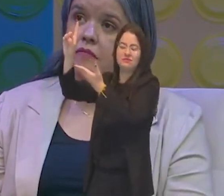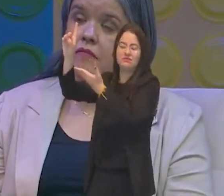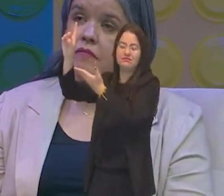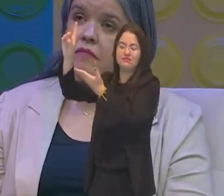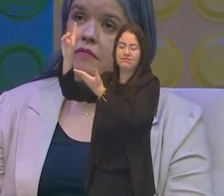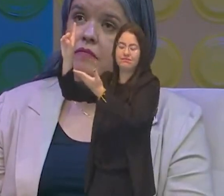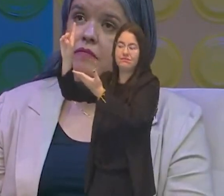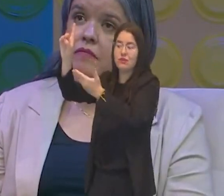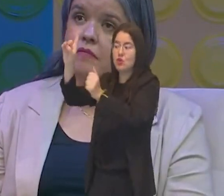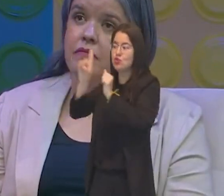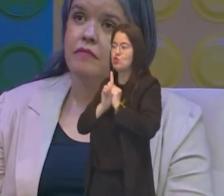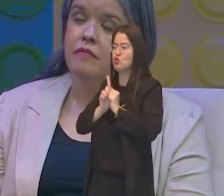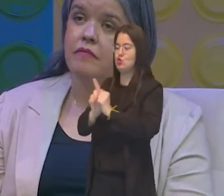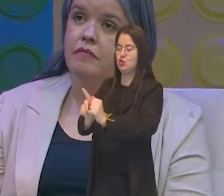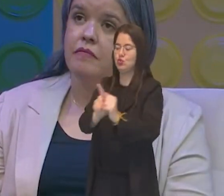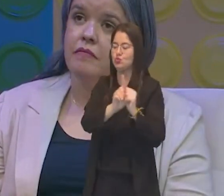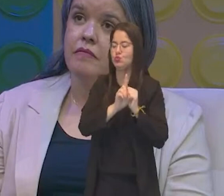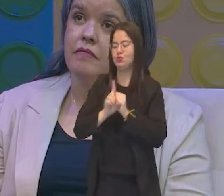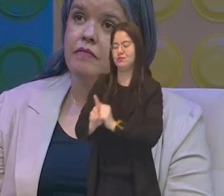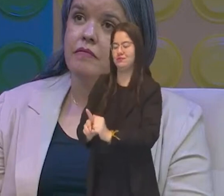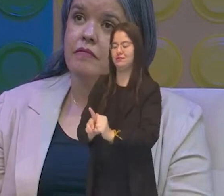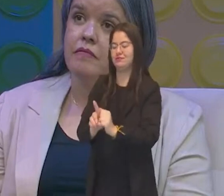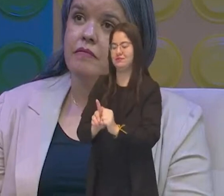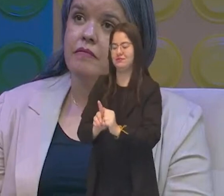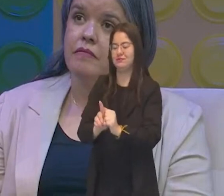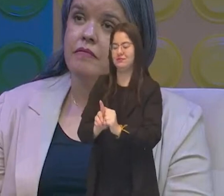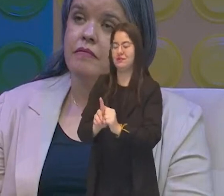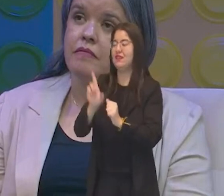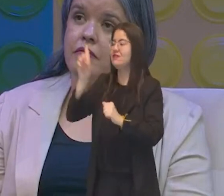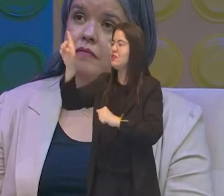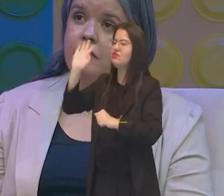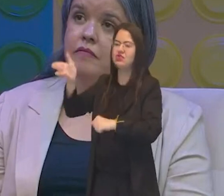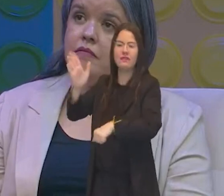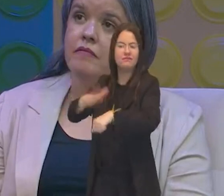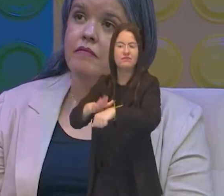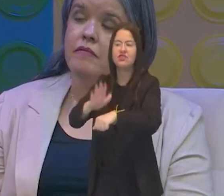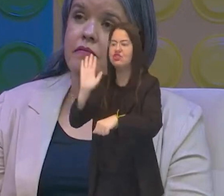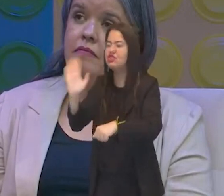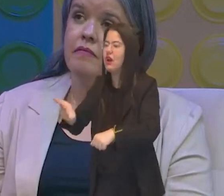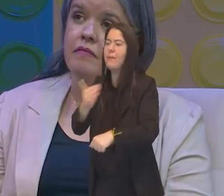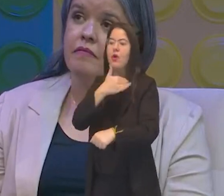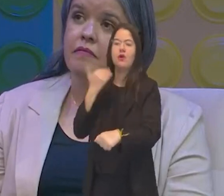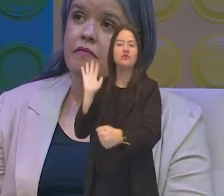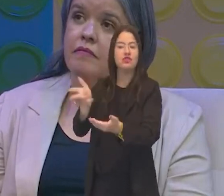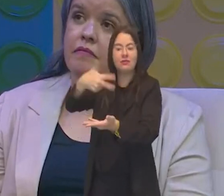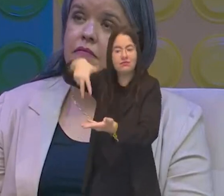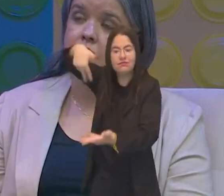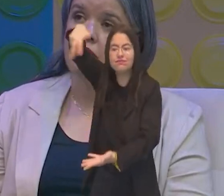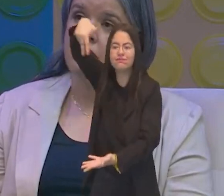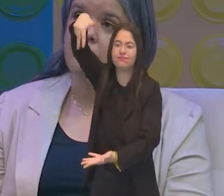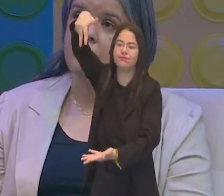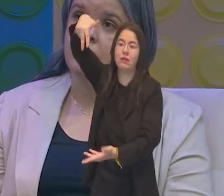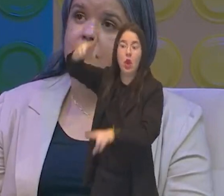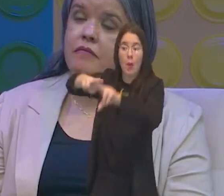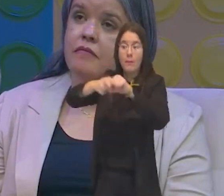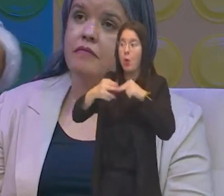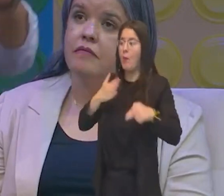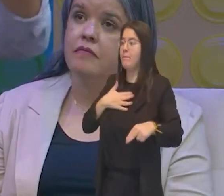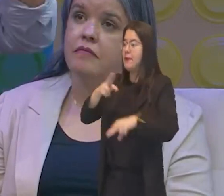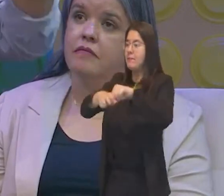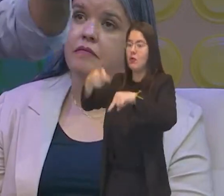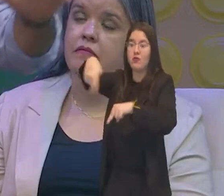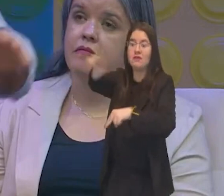estar conosco. Ele fez o que é preciso, e isso é para todos, não é para o ministro Henrique, para o pastor